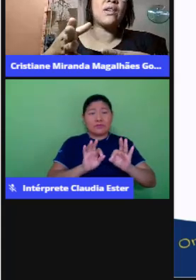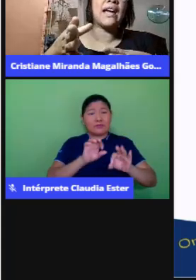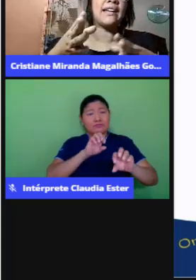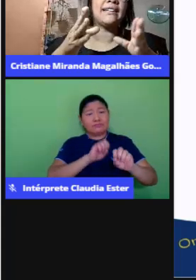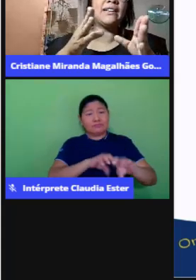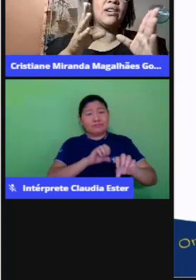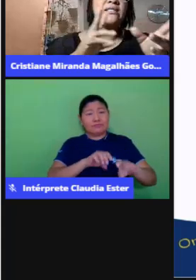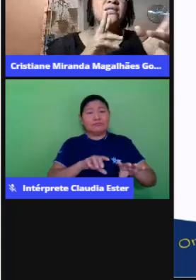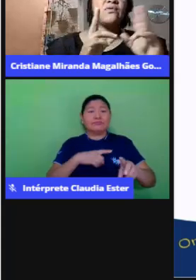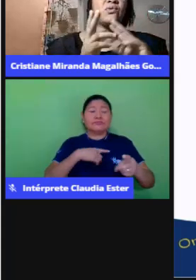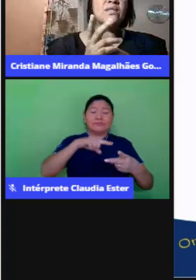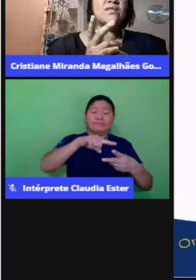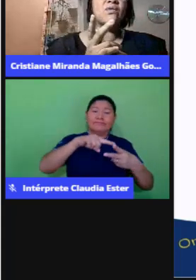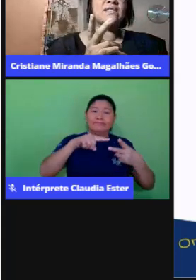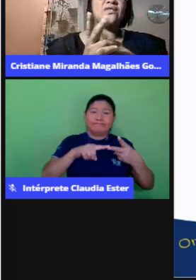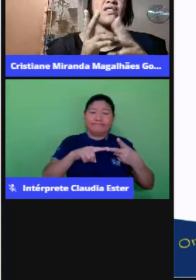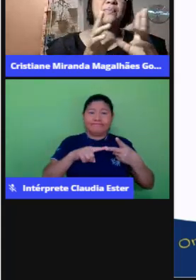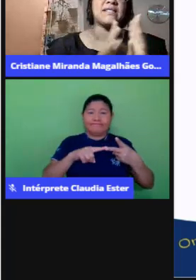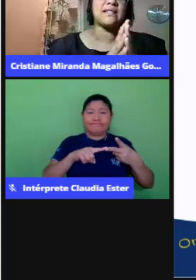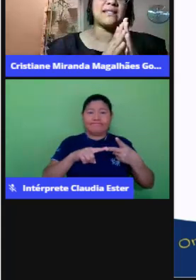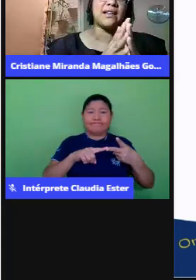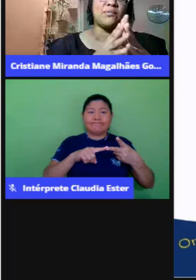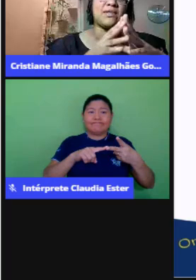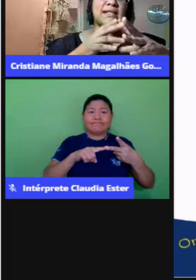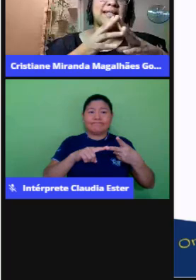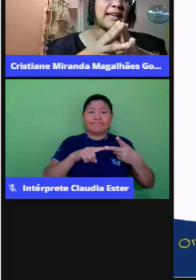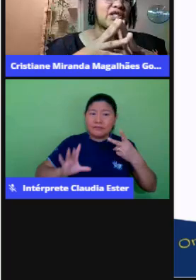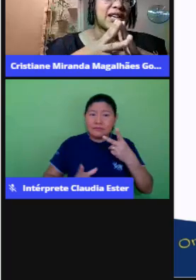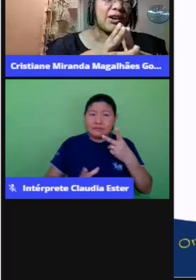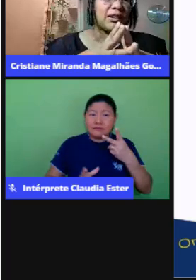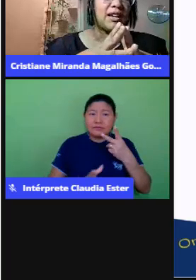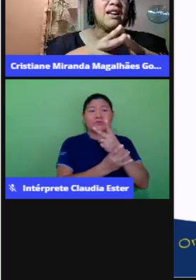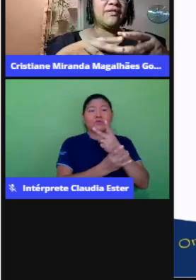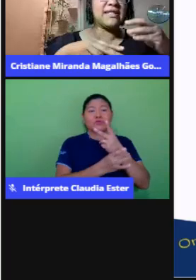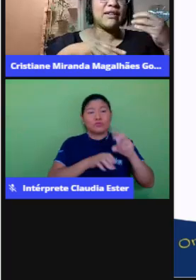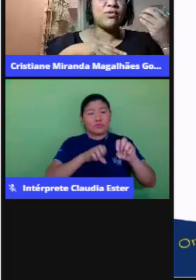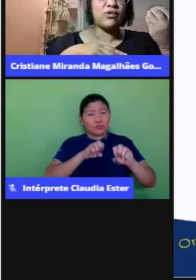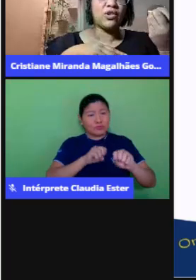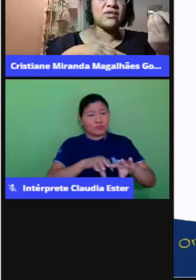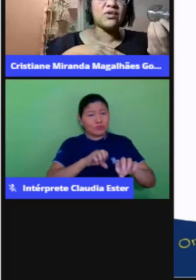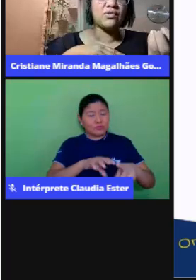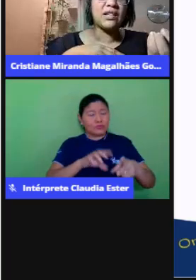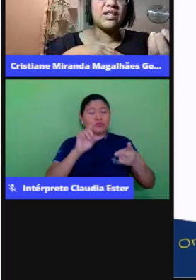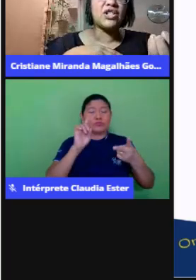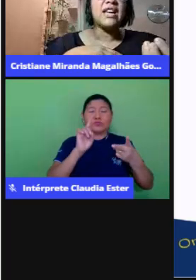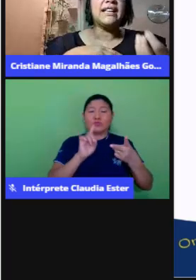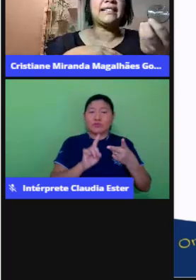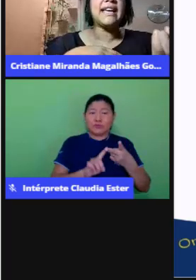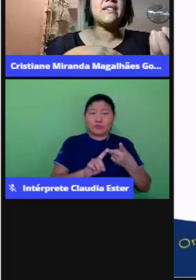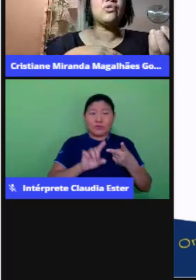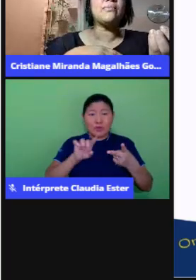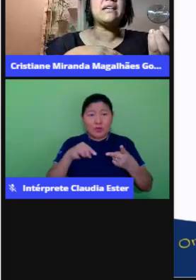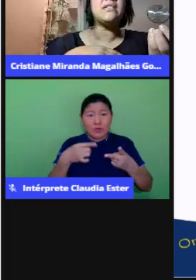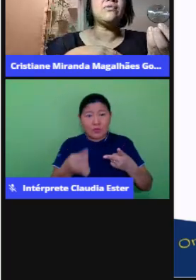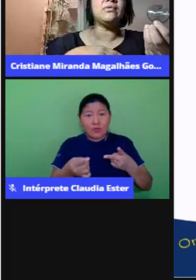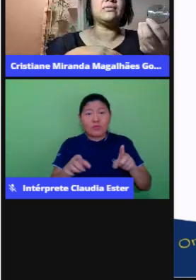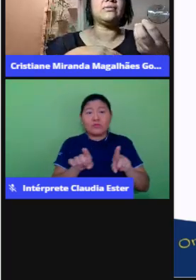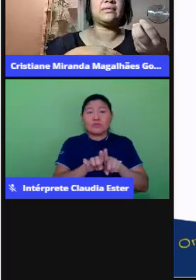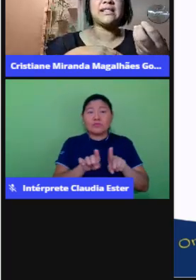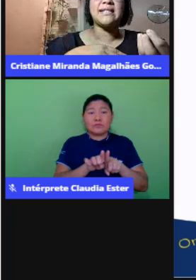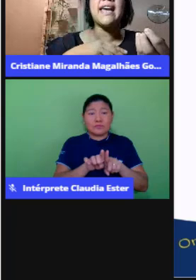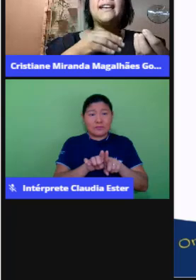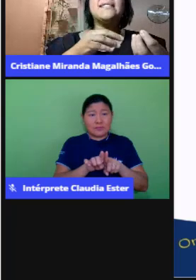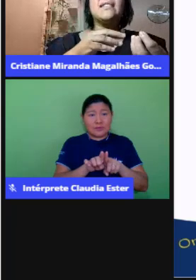saber escolar. Então, olha só, são duas coisas. Nós precisamos, na sala de aula, fazer com que o nosso estudante tenha o